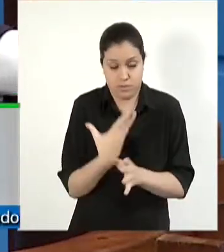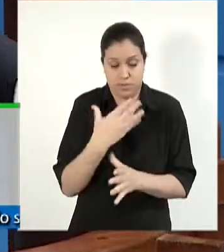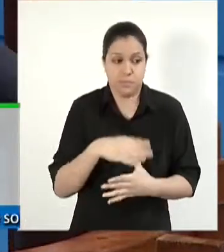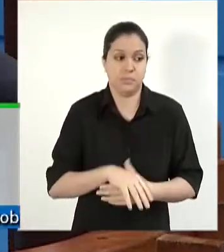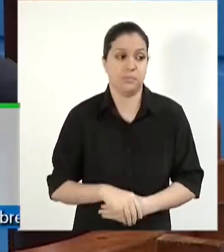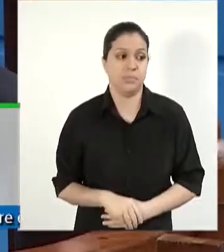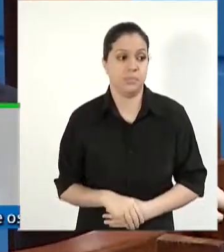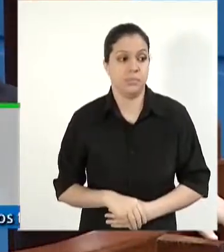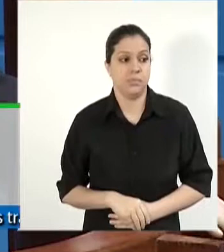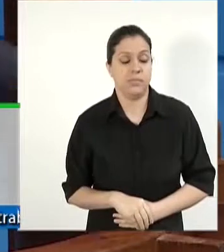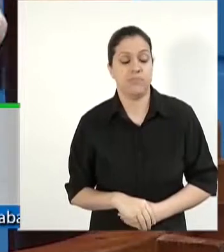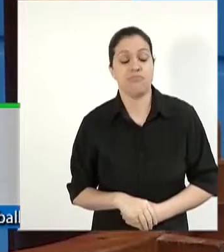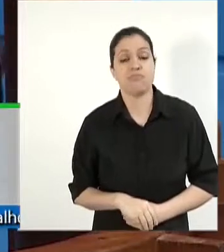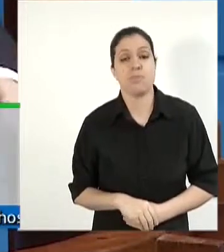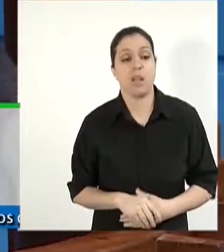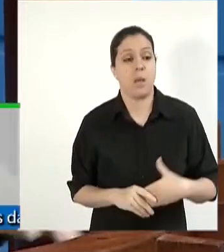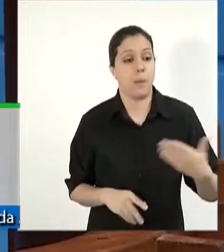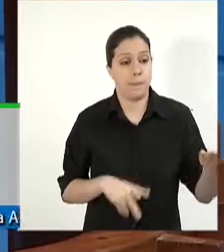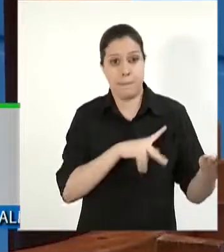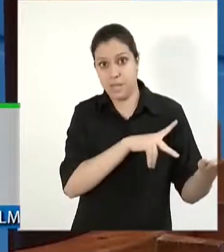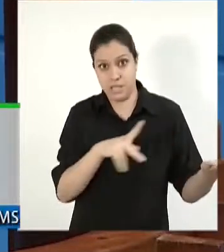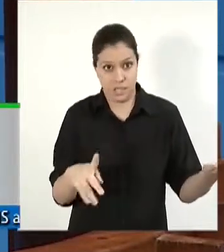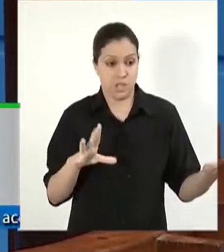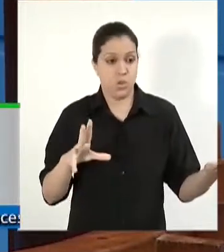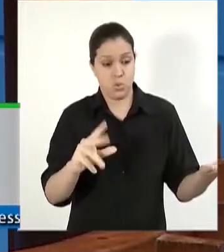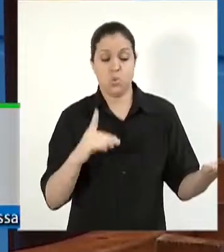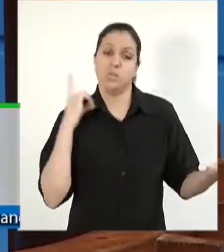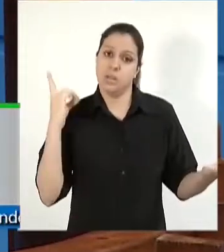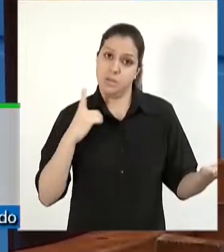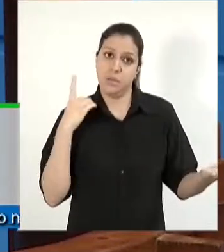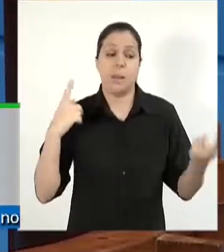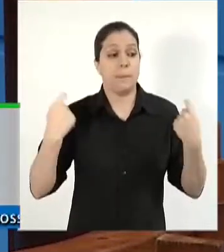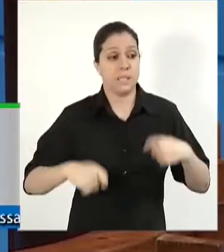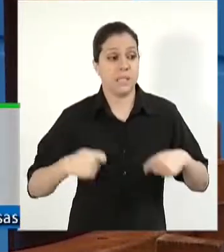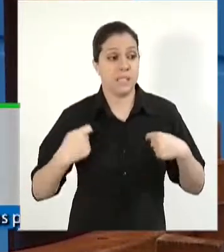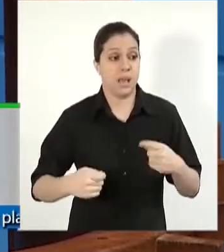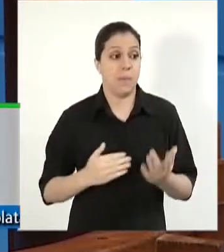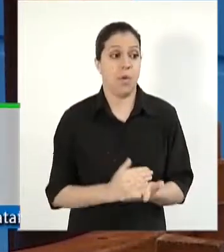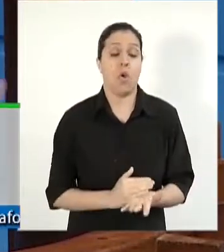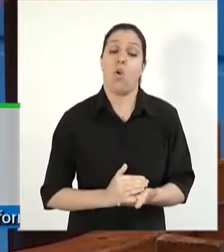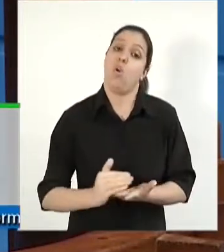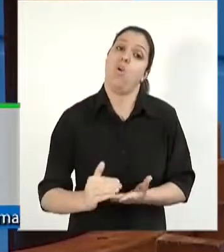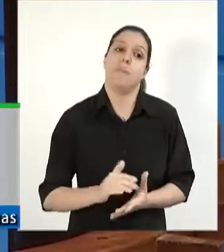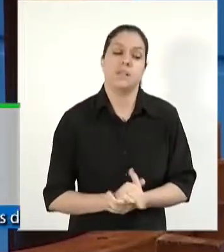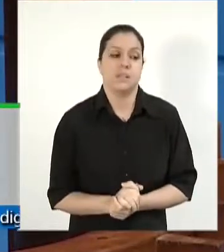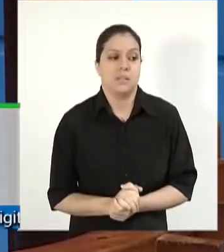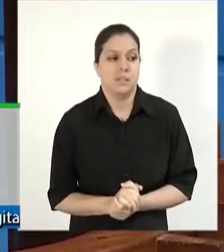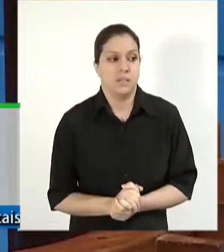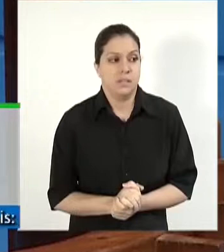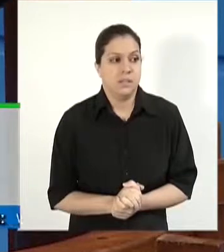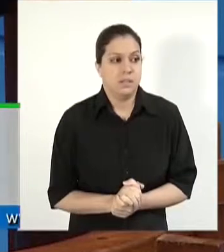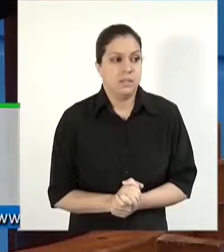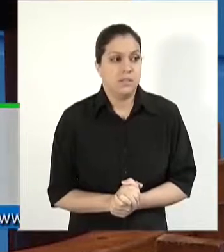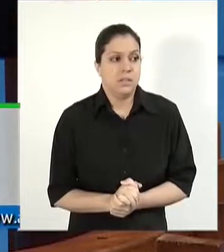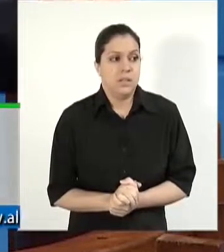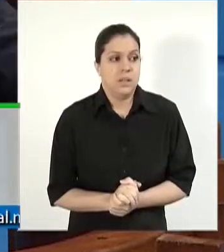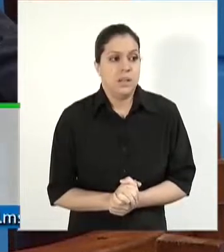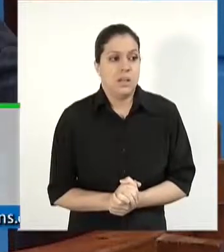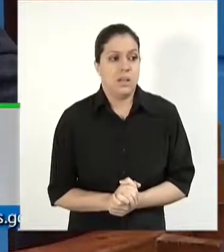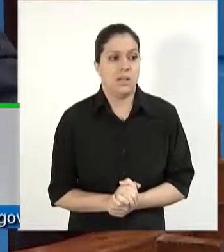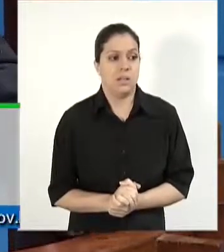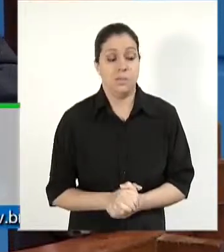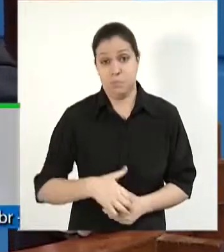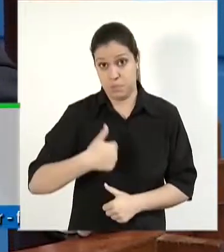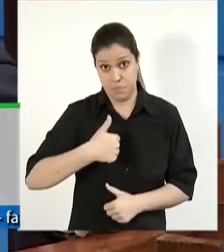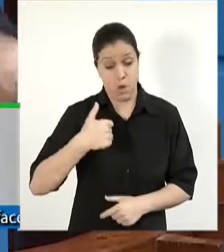Então, presidente, demais colegas, temos que começar com a primeira distorção